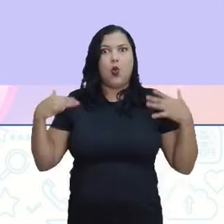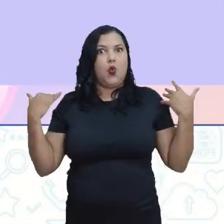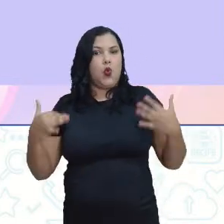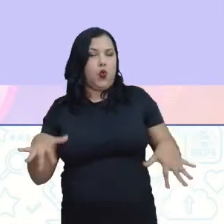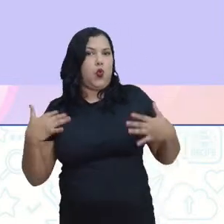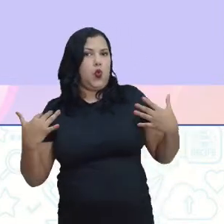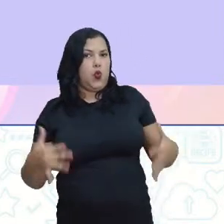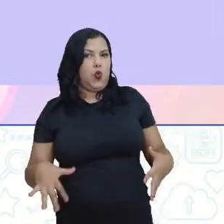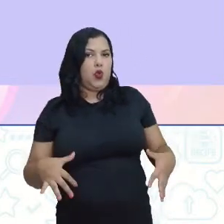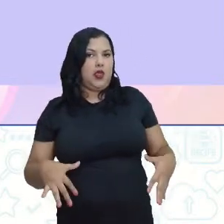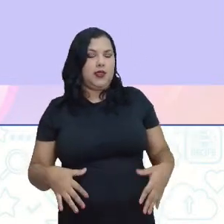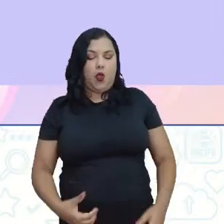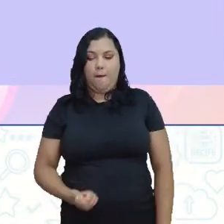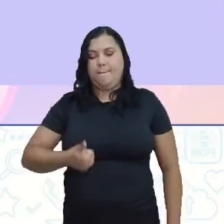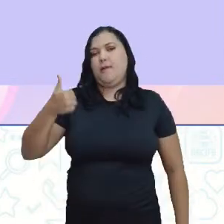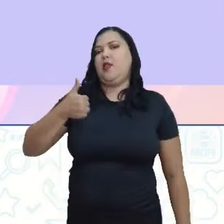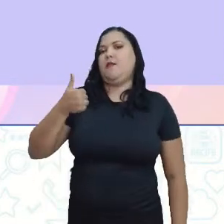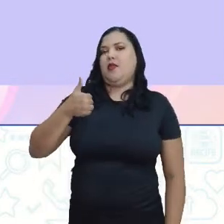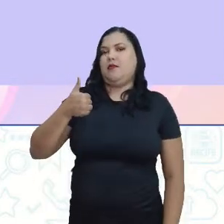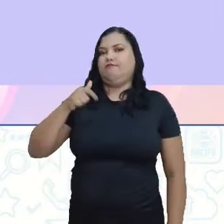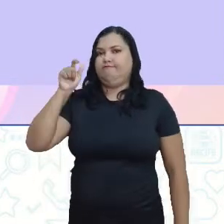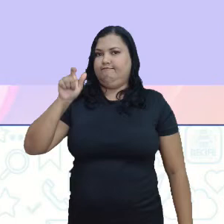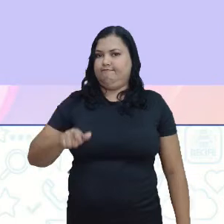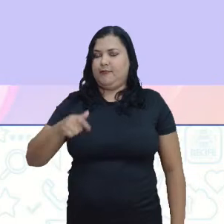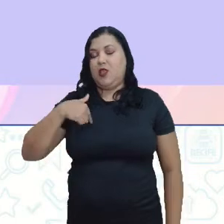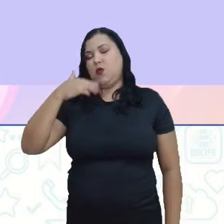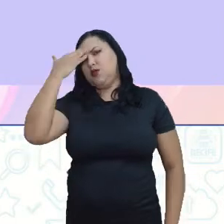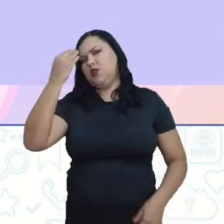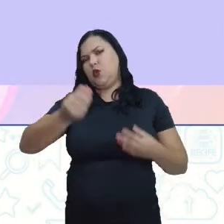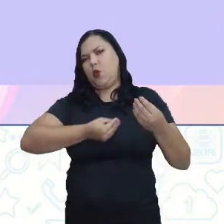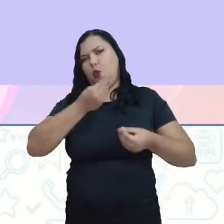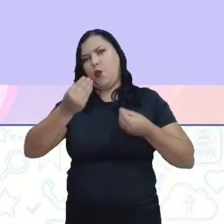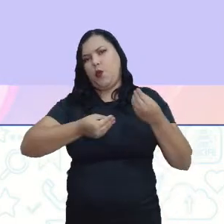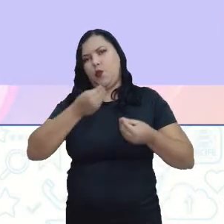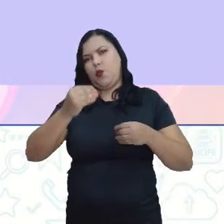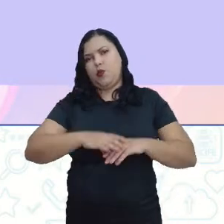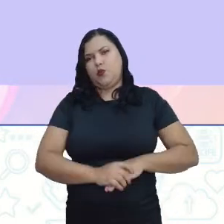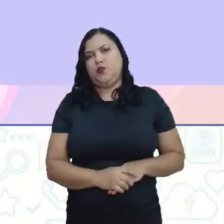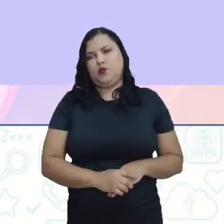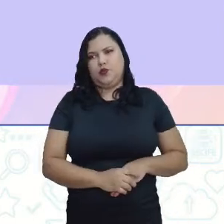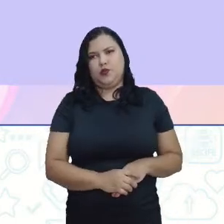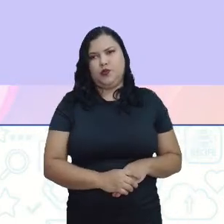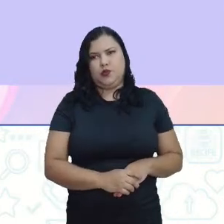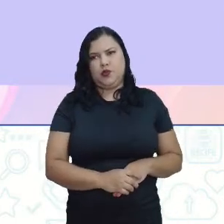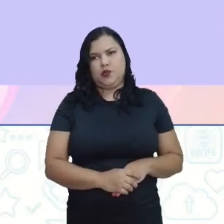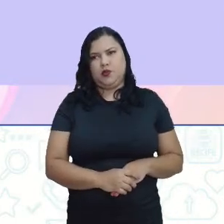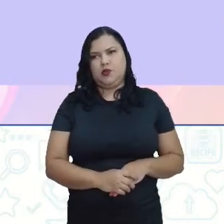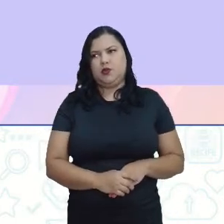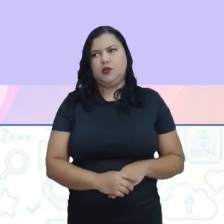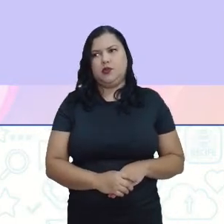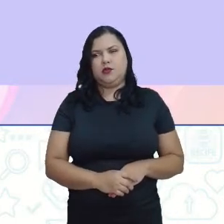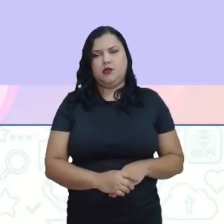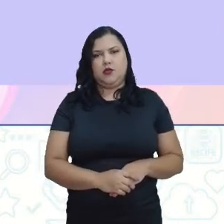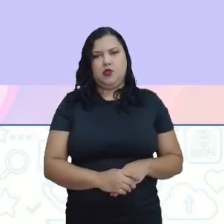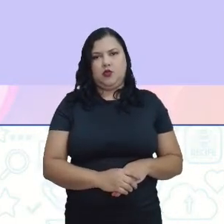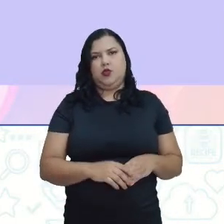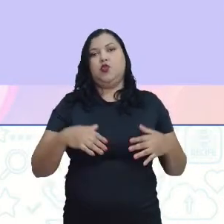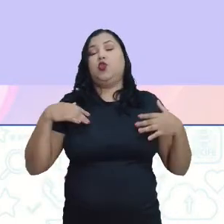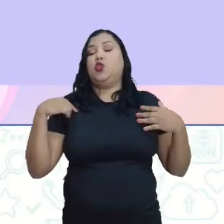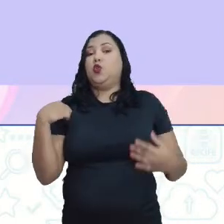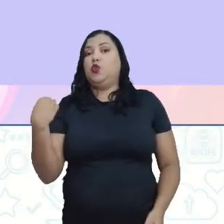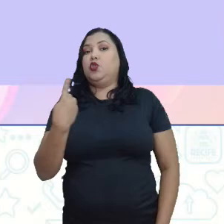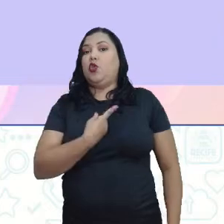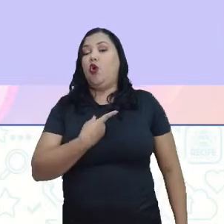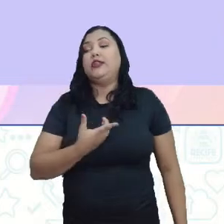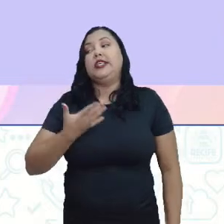ele está marcado em quê? Na primeira pessoa. E eu sei disso como? Pelo do. Né? Nós estudamos